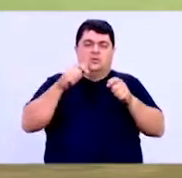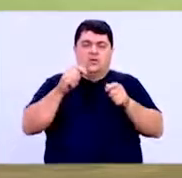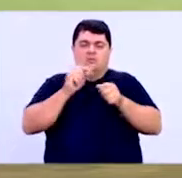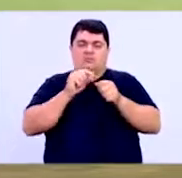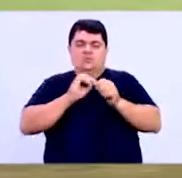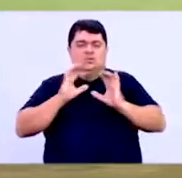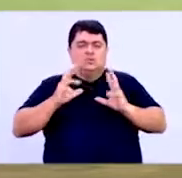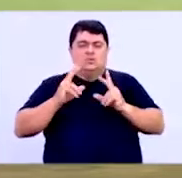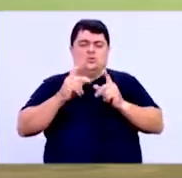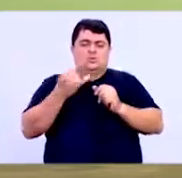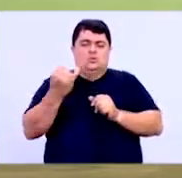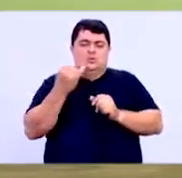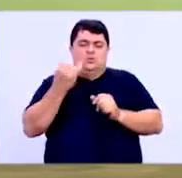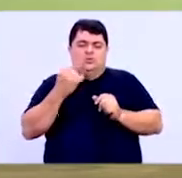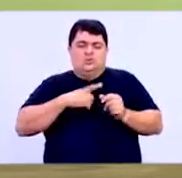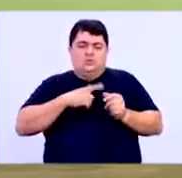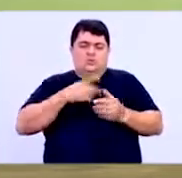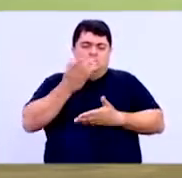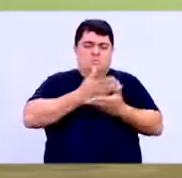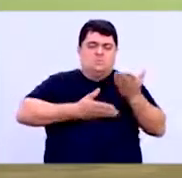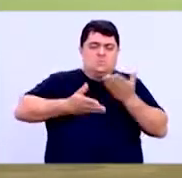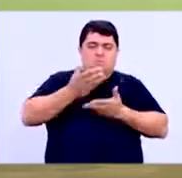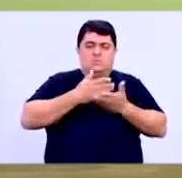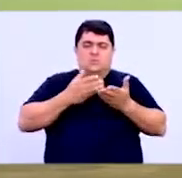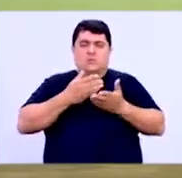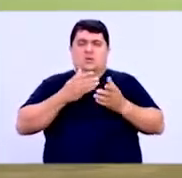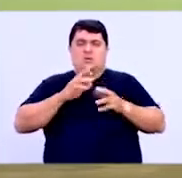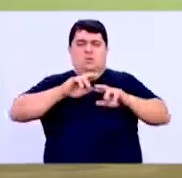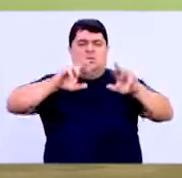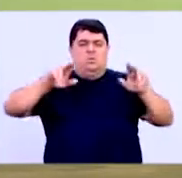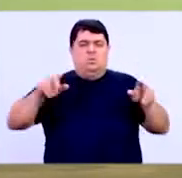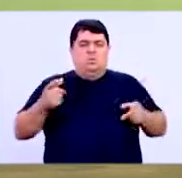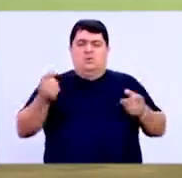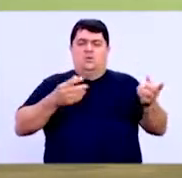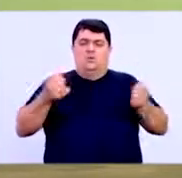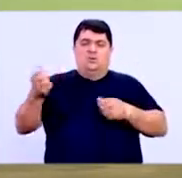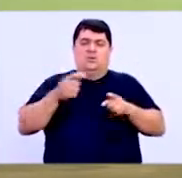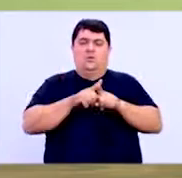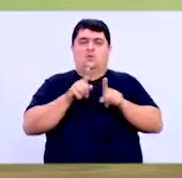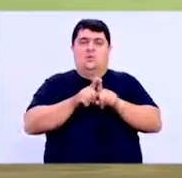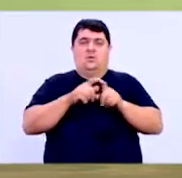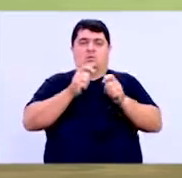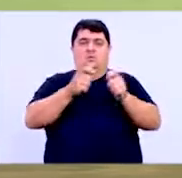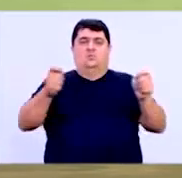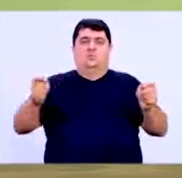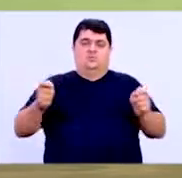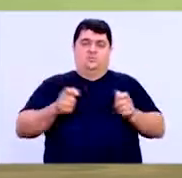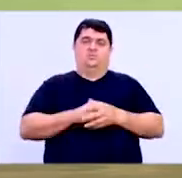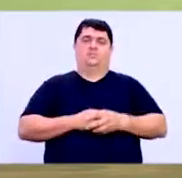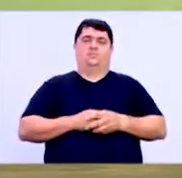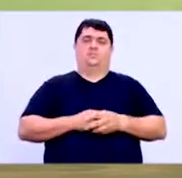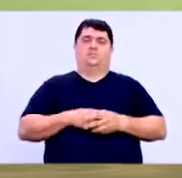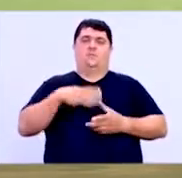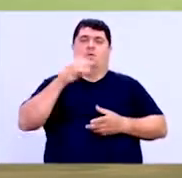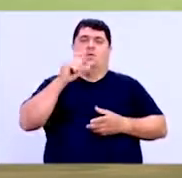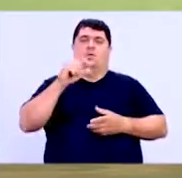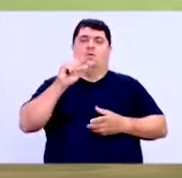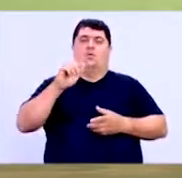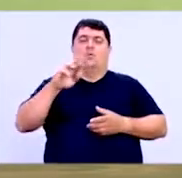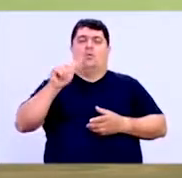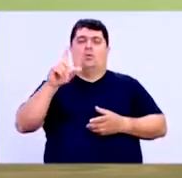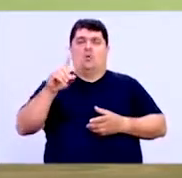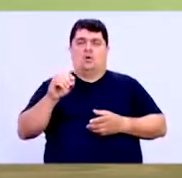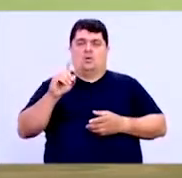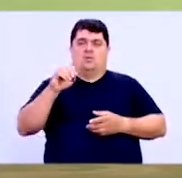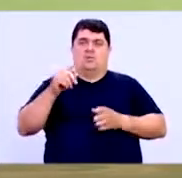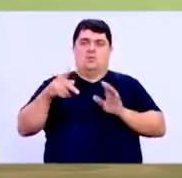de caixas relacionadas aos diversos tipos de receitas e despesas. Lá de Colorado, a gente teve resposta assim, serve